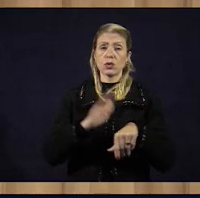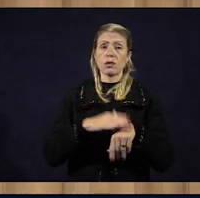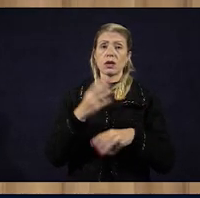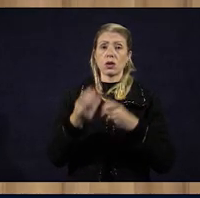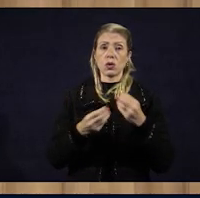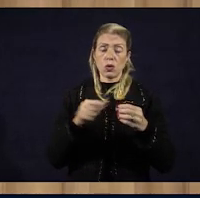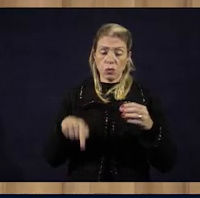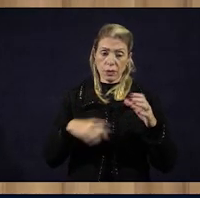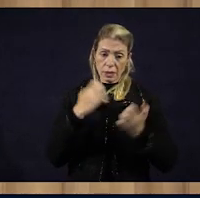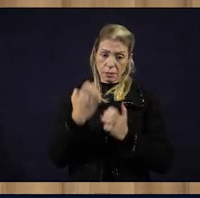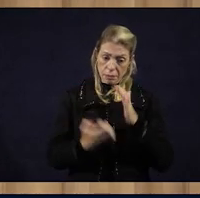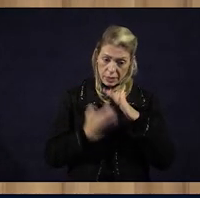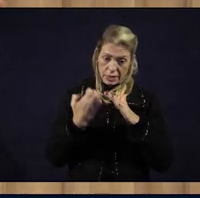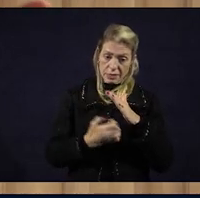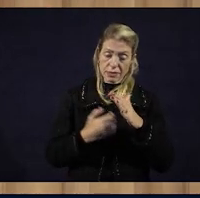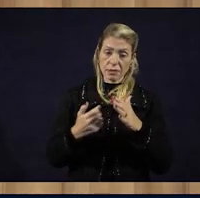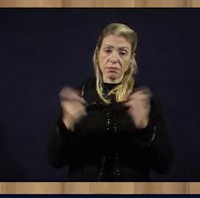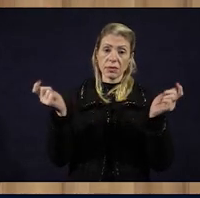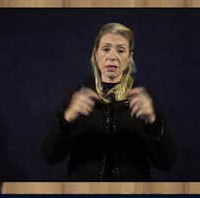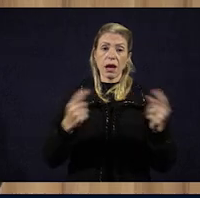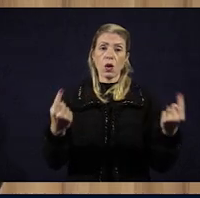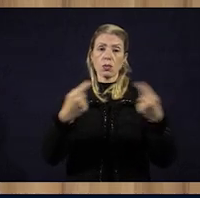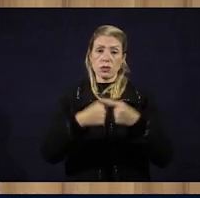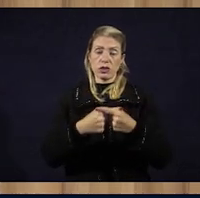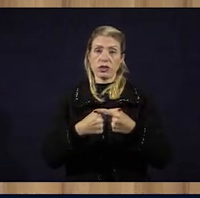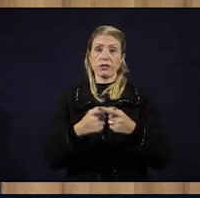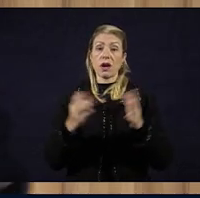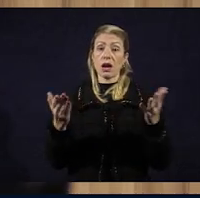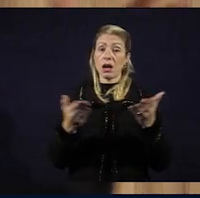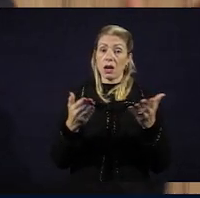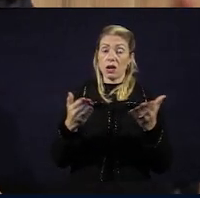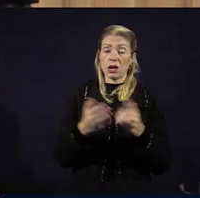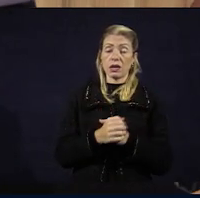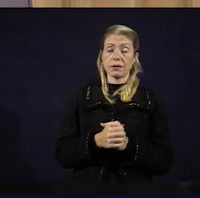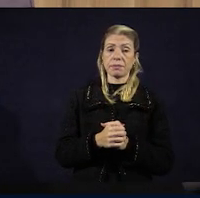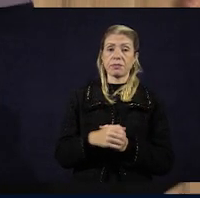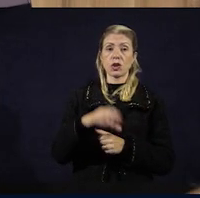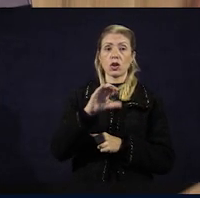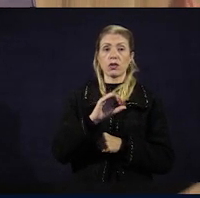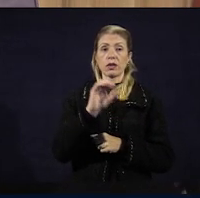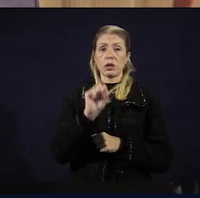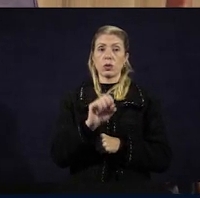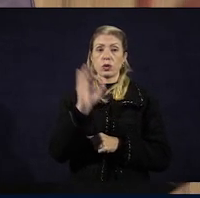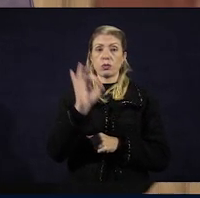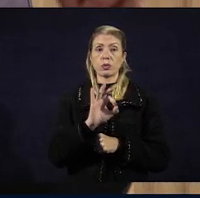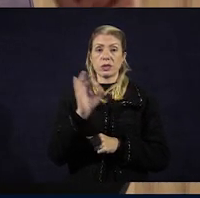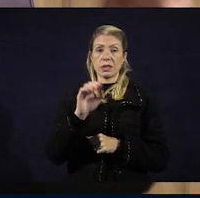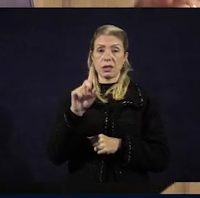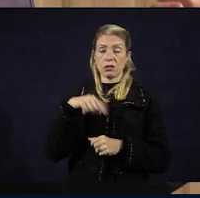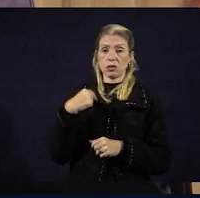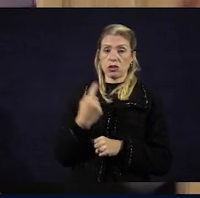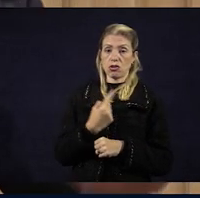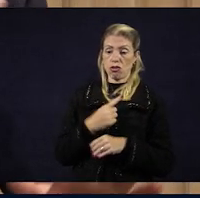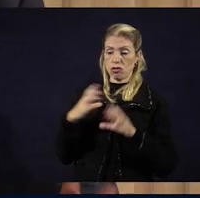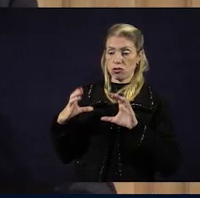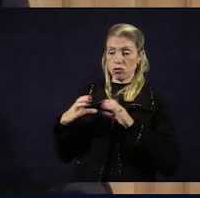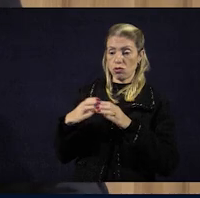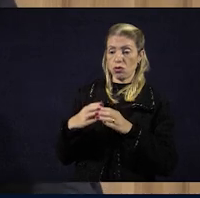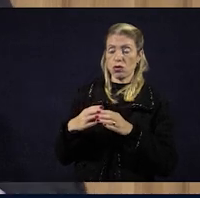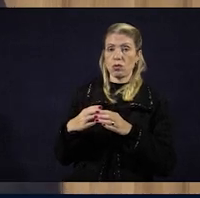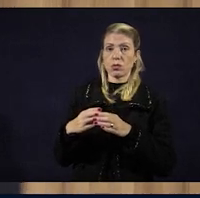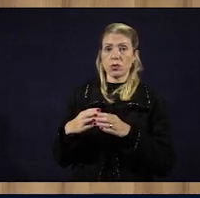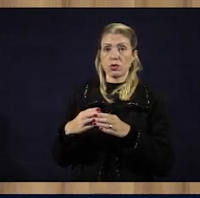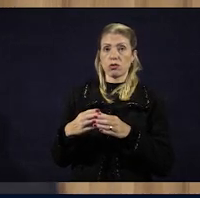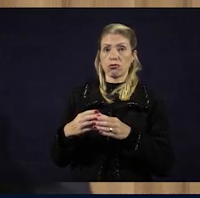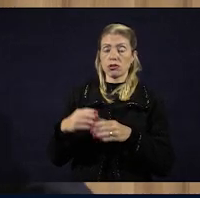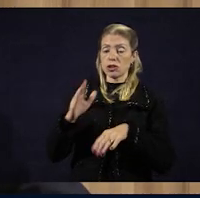que a companhia seja mais competitiva agora 97 98% da nossa geração de missões é no